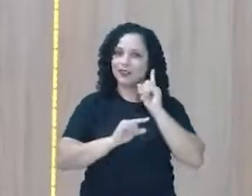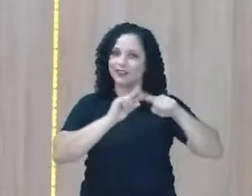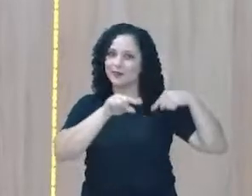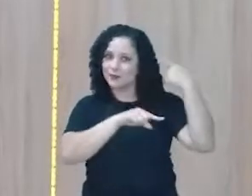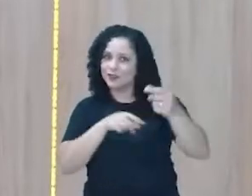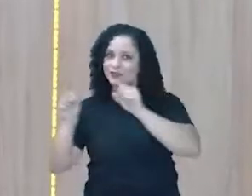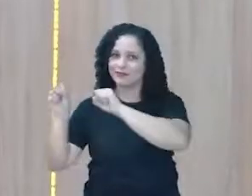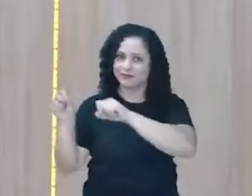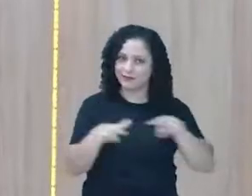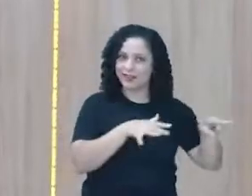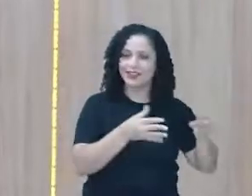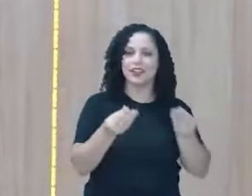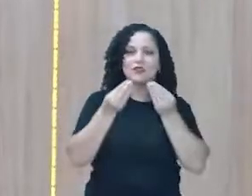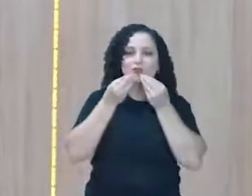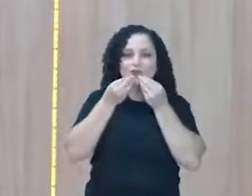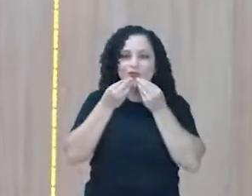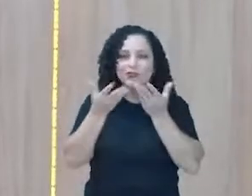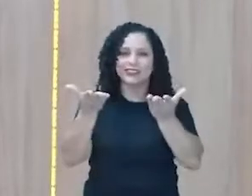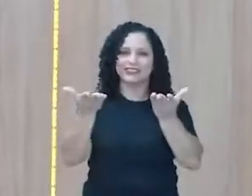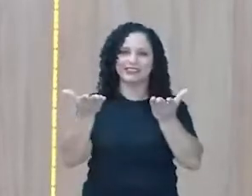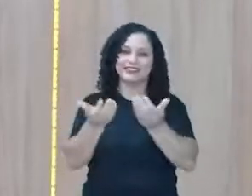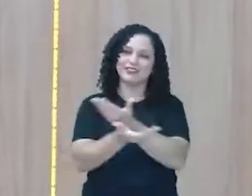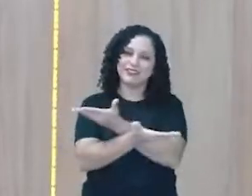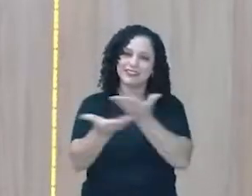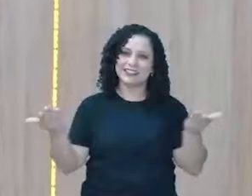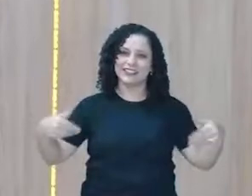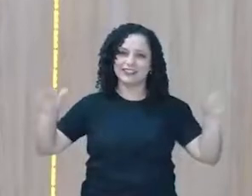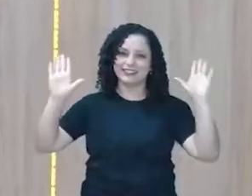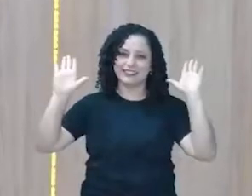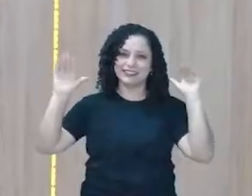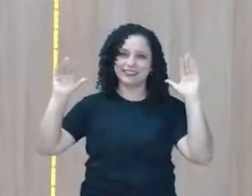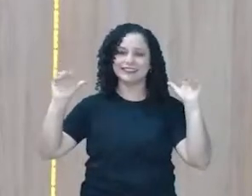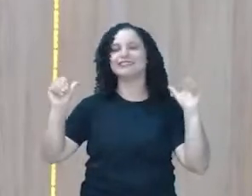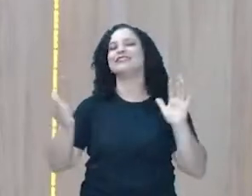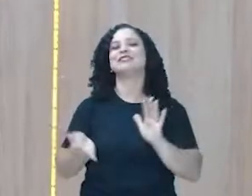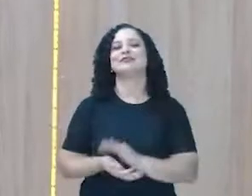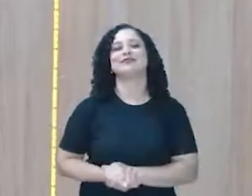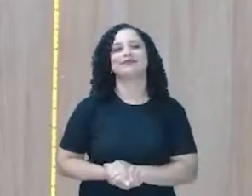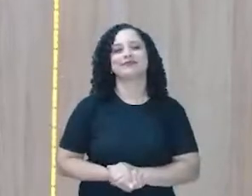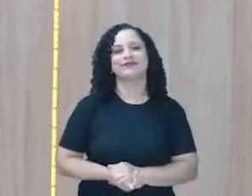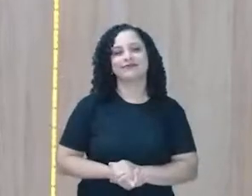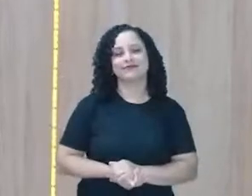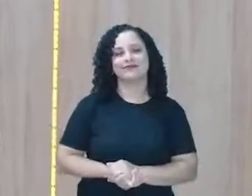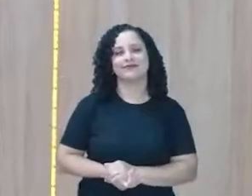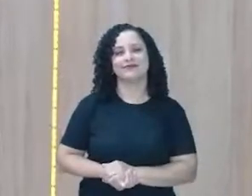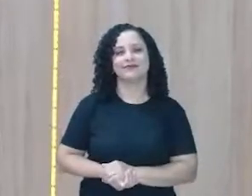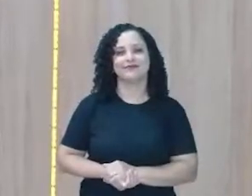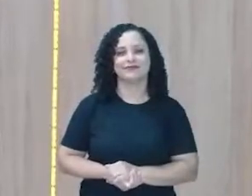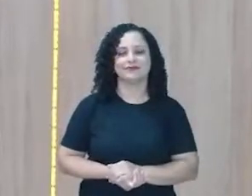encontra na próxima semana. Um beijo bem grande e até a próxima aula. Tchau, tchau.